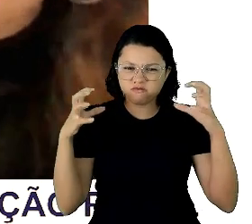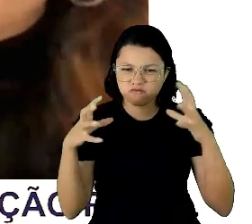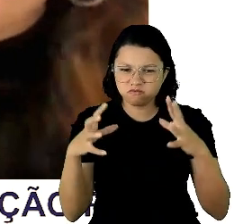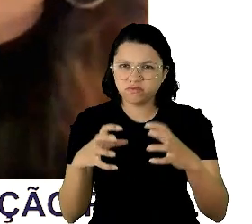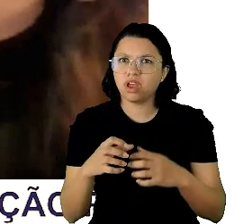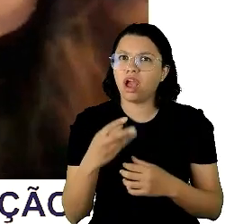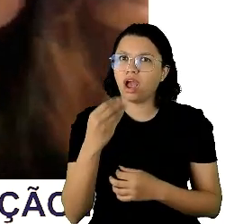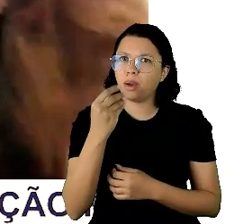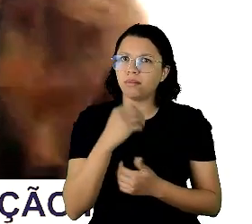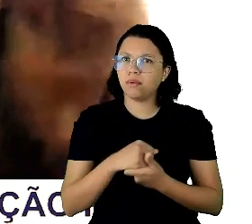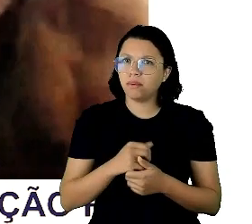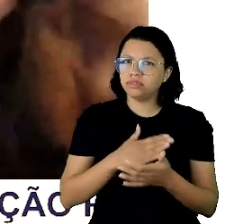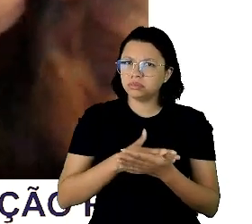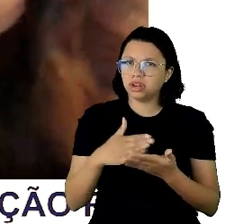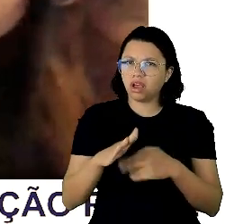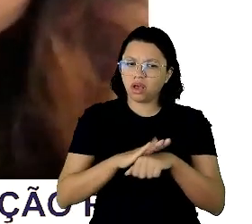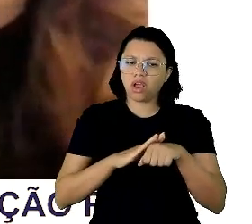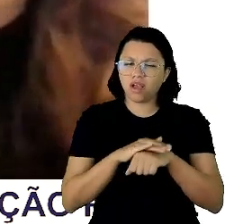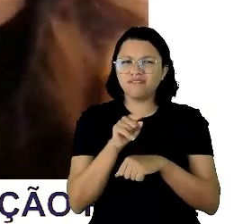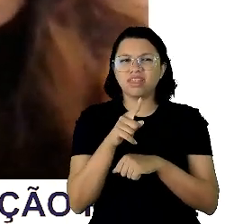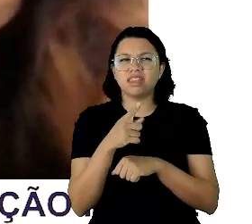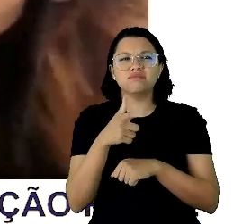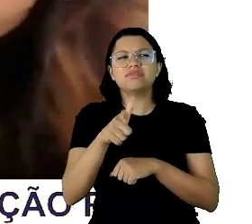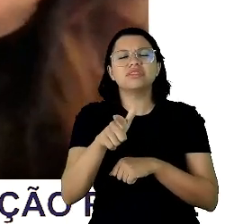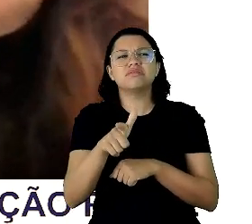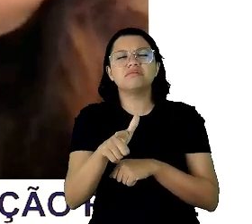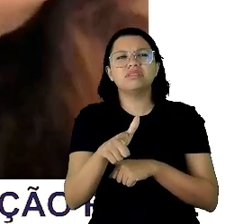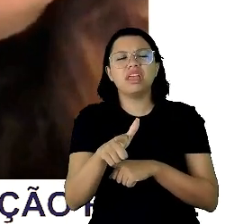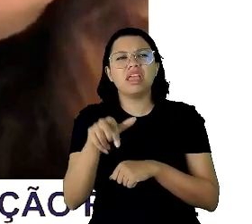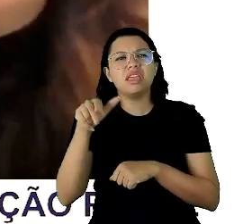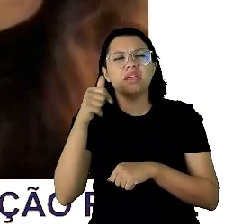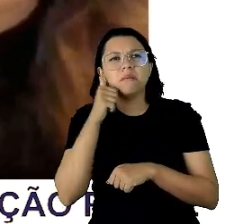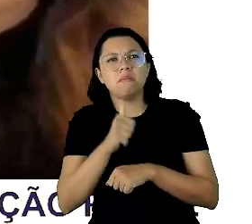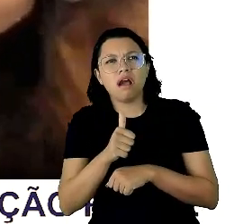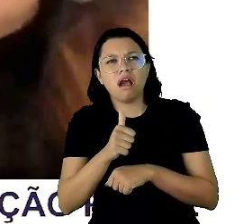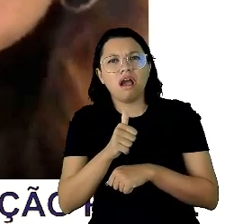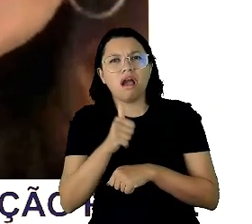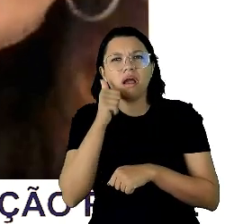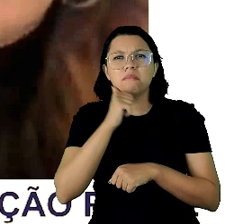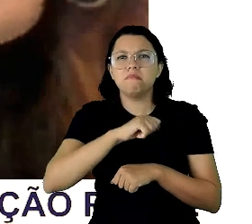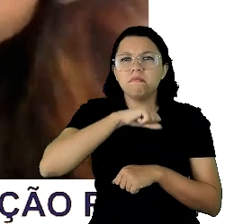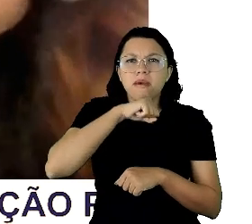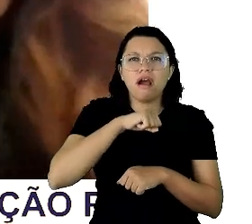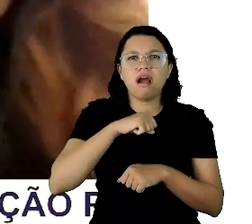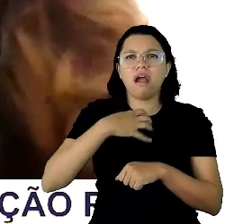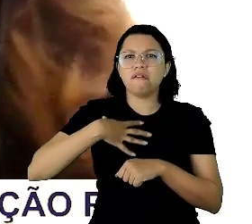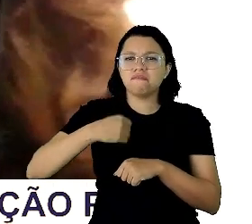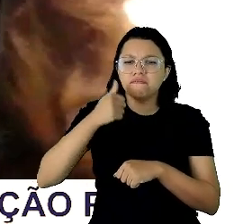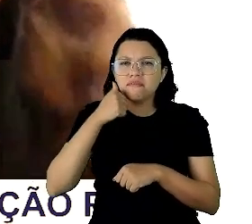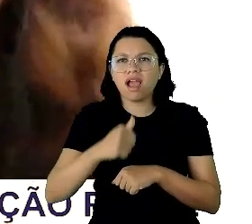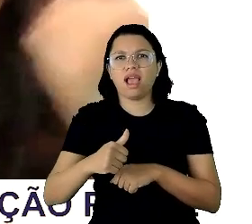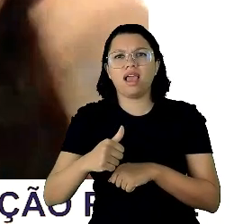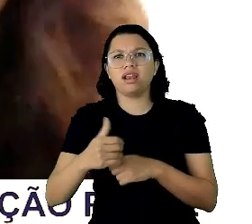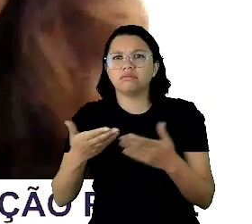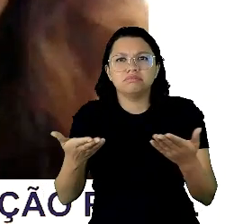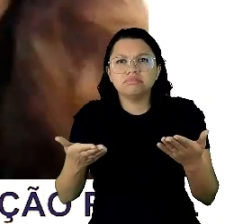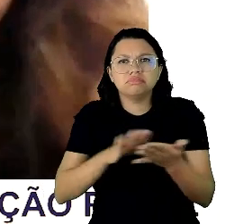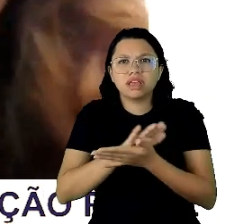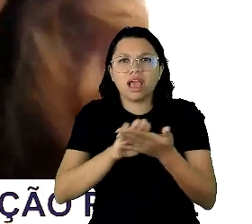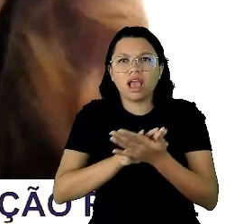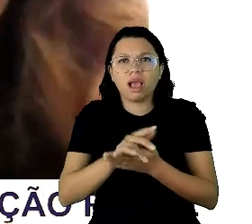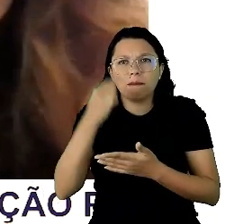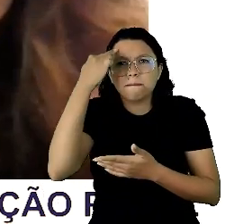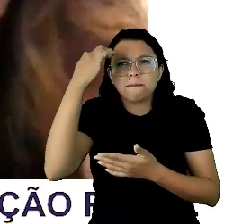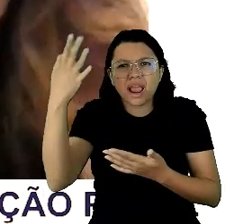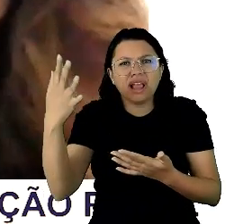Sabe, para começo de conversa, falar: você não tem irmã, você não tem mães, filha, neta. Pensa no ridículo que